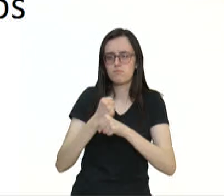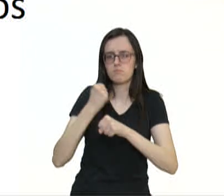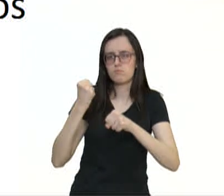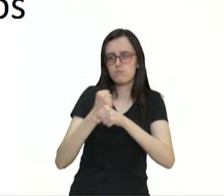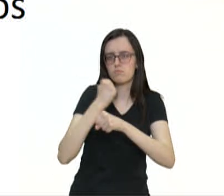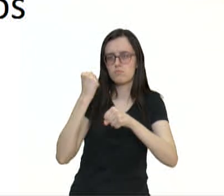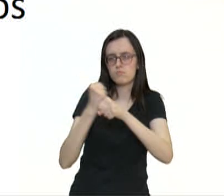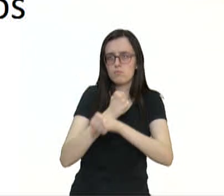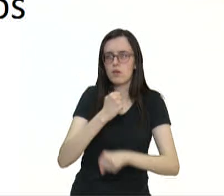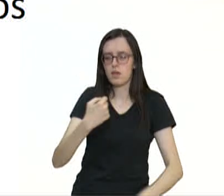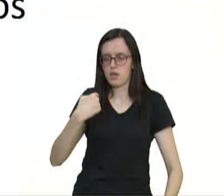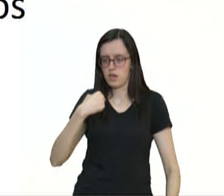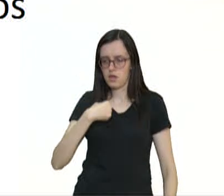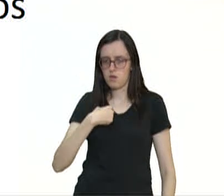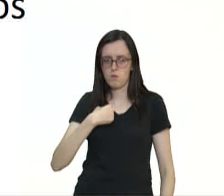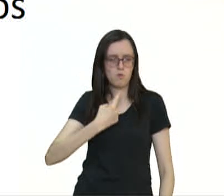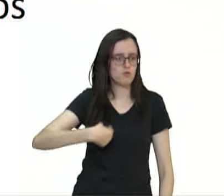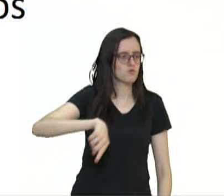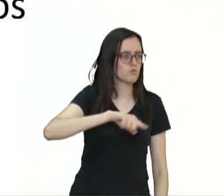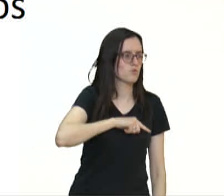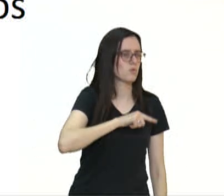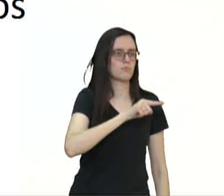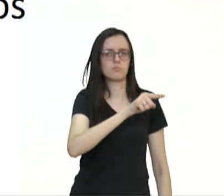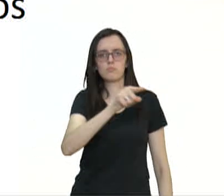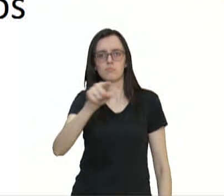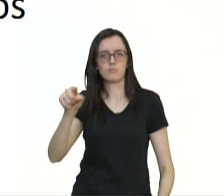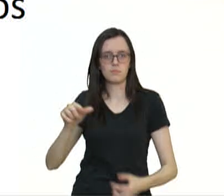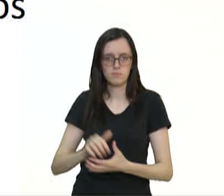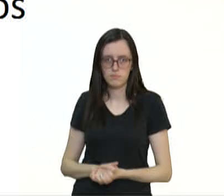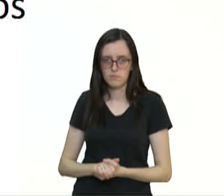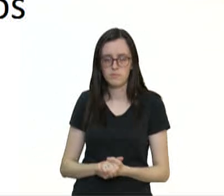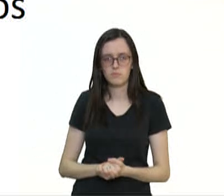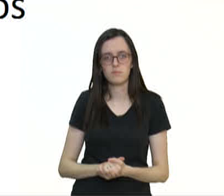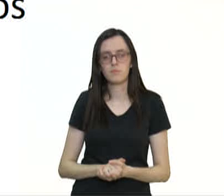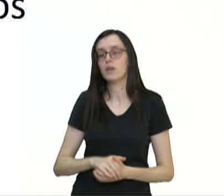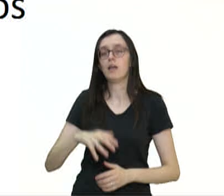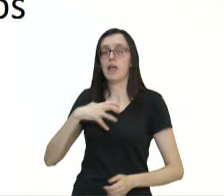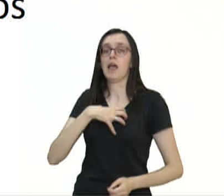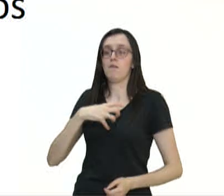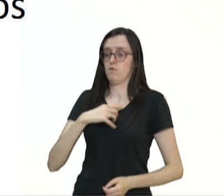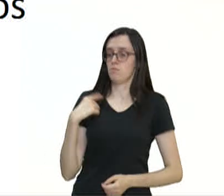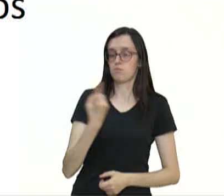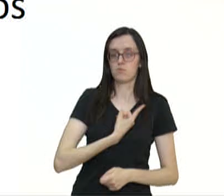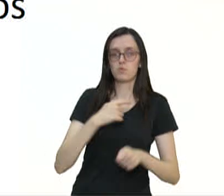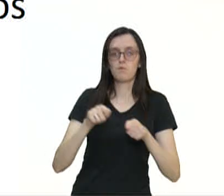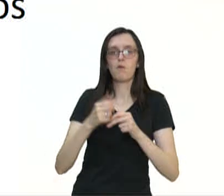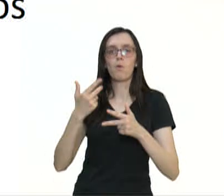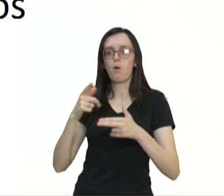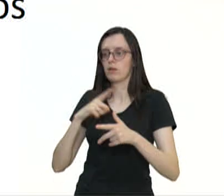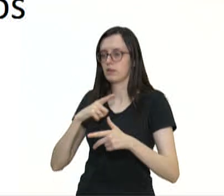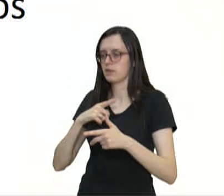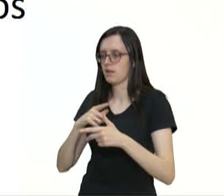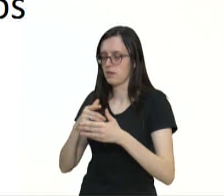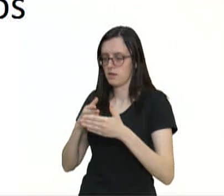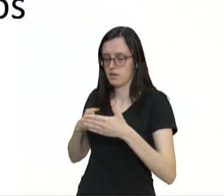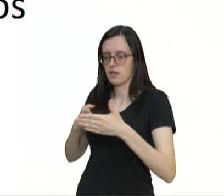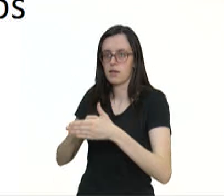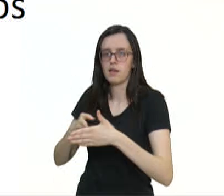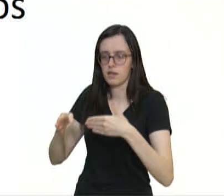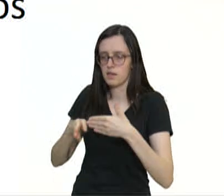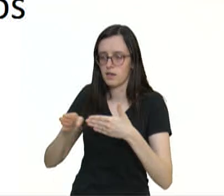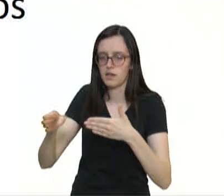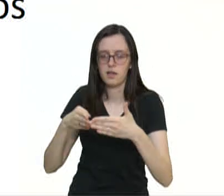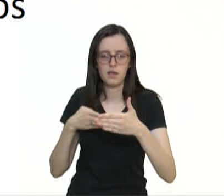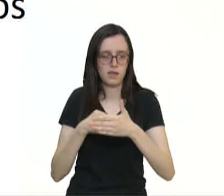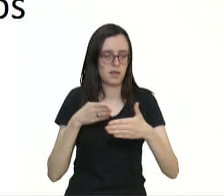eu, nós e outros. A forma como o fazemos muitas vezes põe em evidência fronteiras sociais ligadas à classe